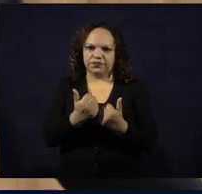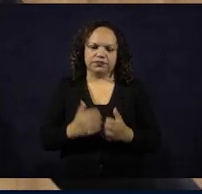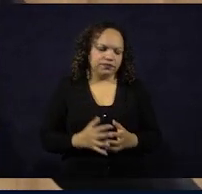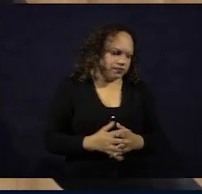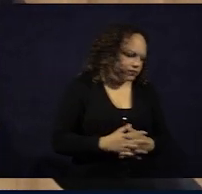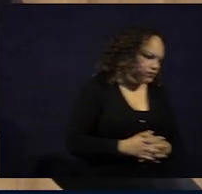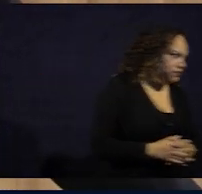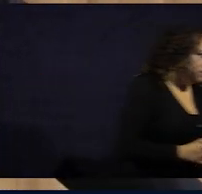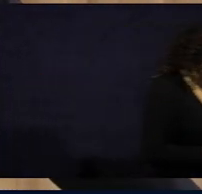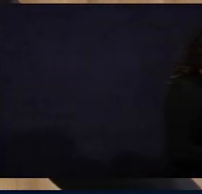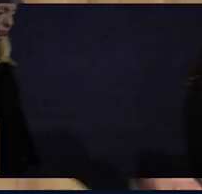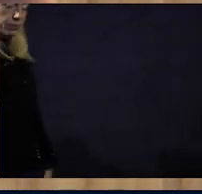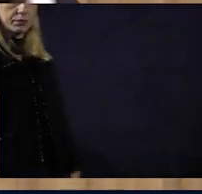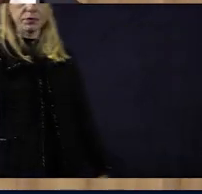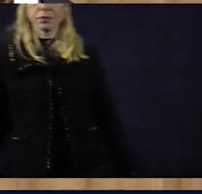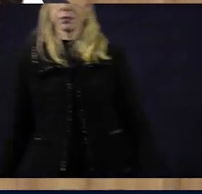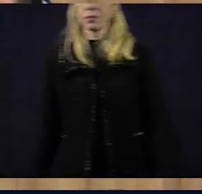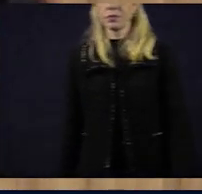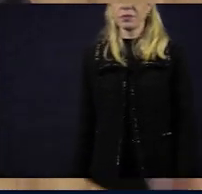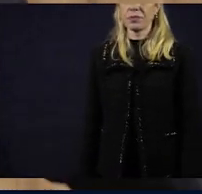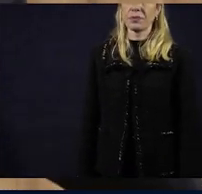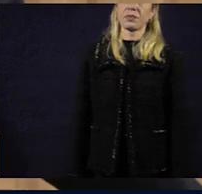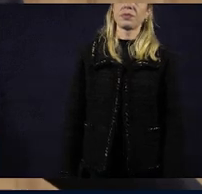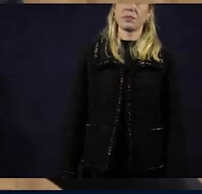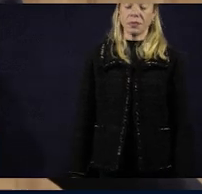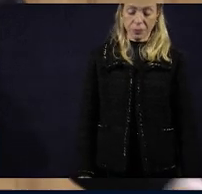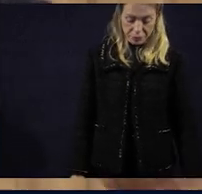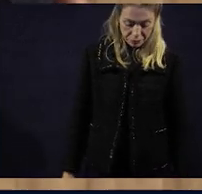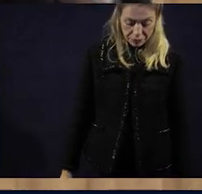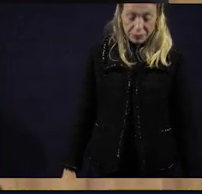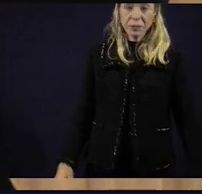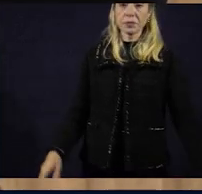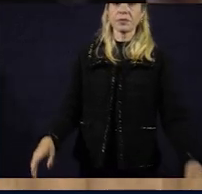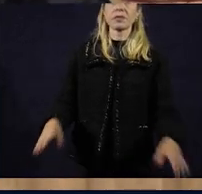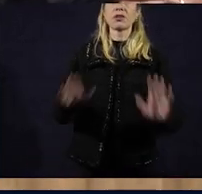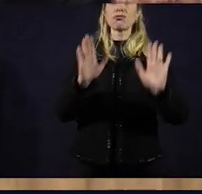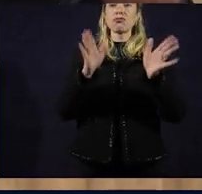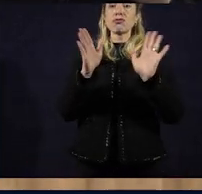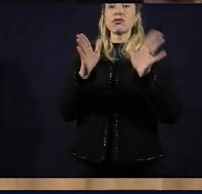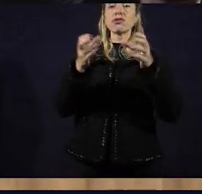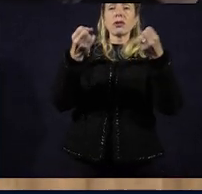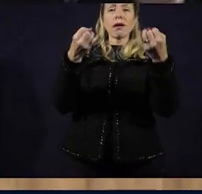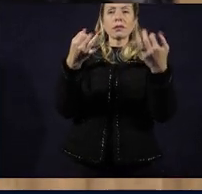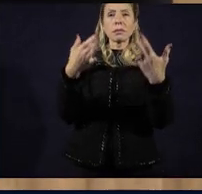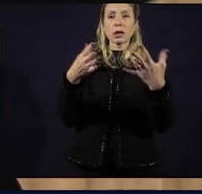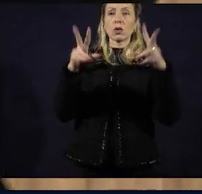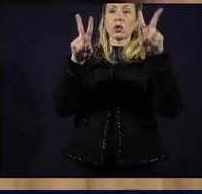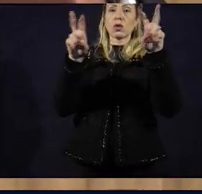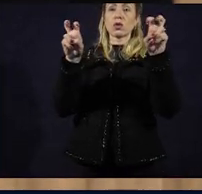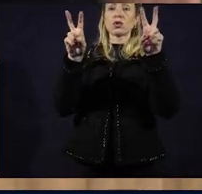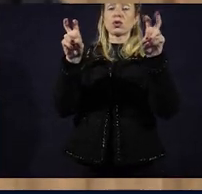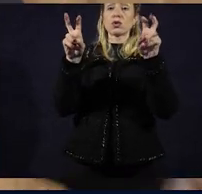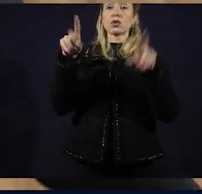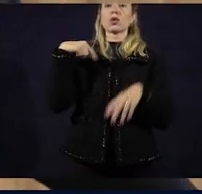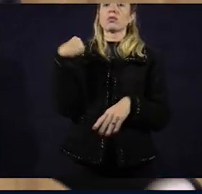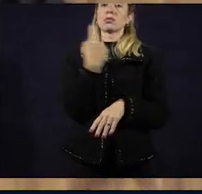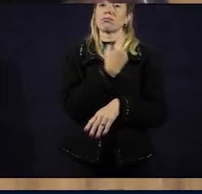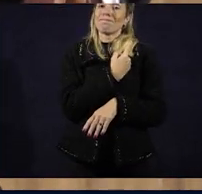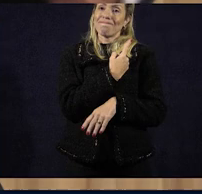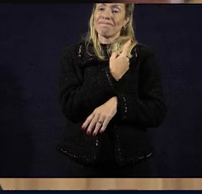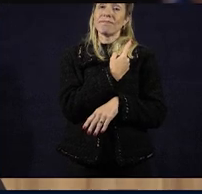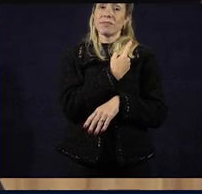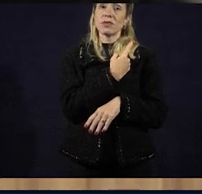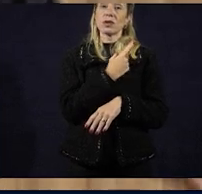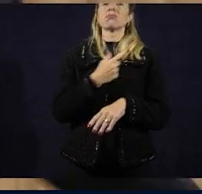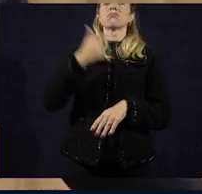que você vem vindo ali você até citou o caso da Vamos né Então ela foi uma vez mostrou e aquilo foi se repetindo né